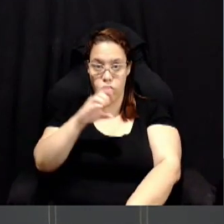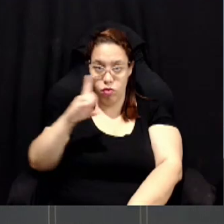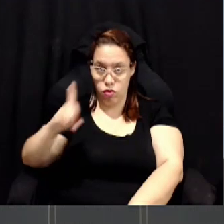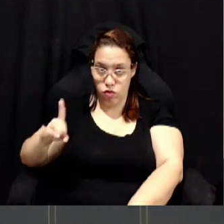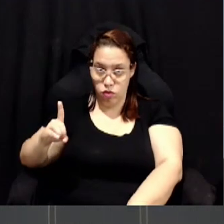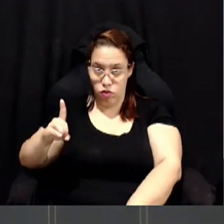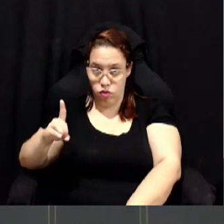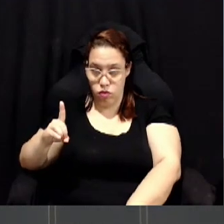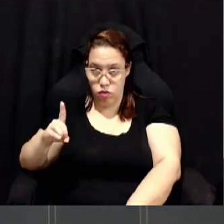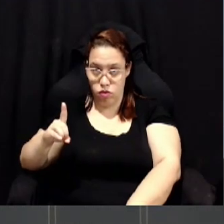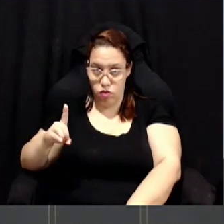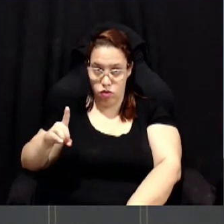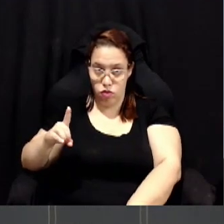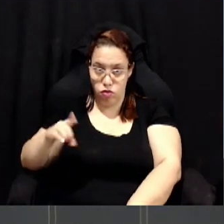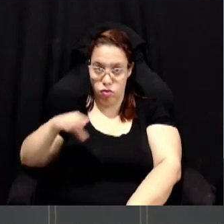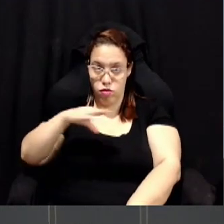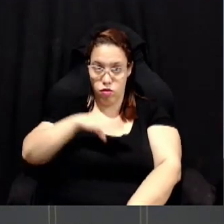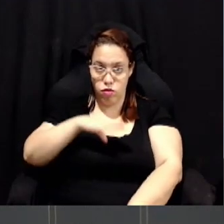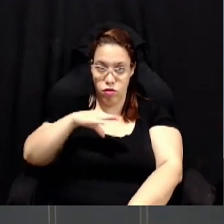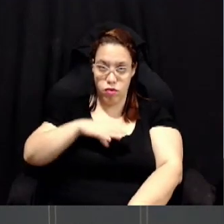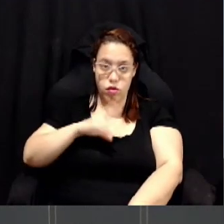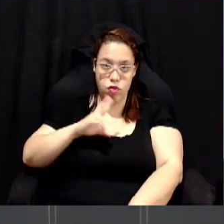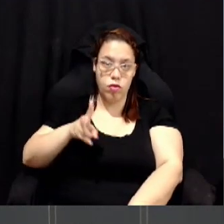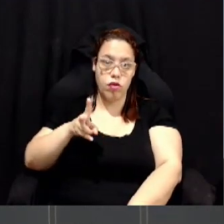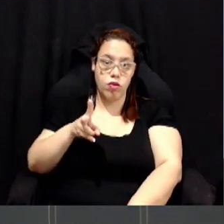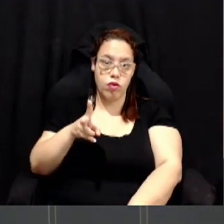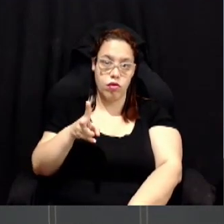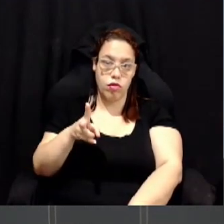aqui em Campinas, eu sempre lidava muito com